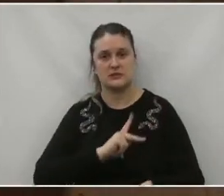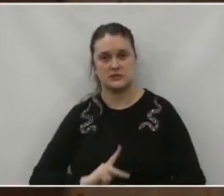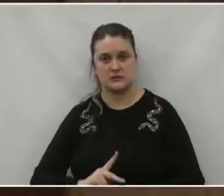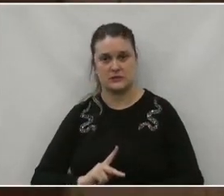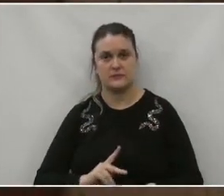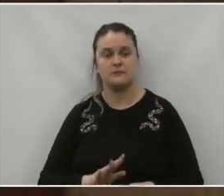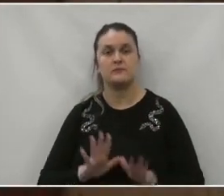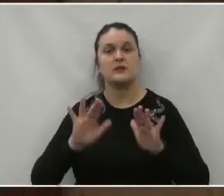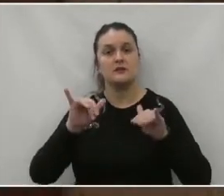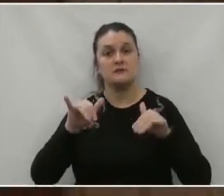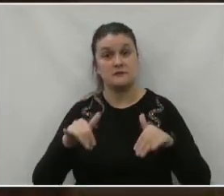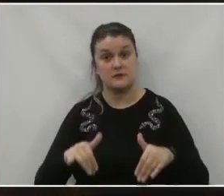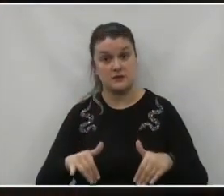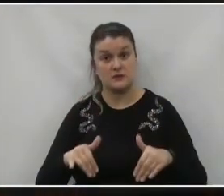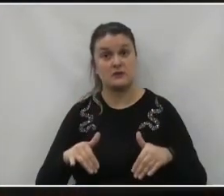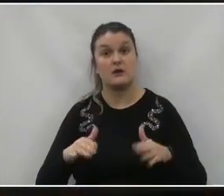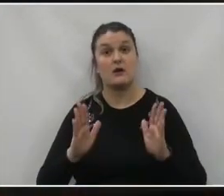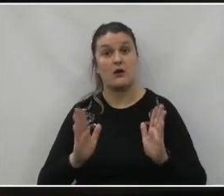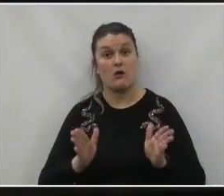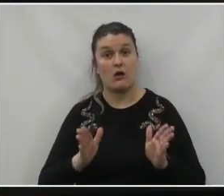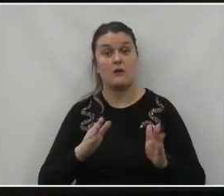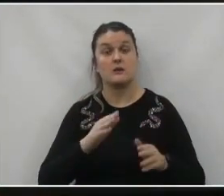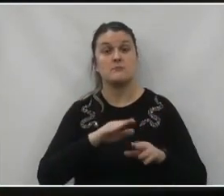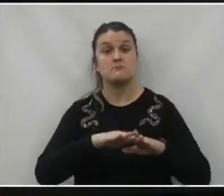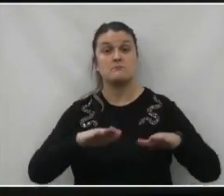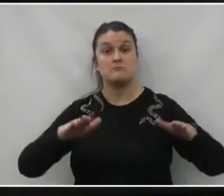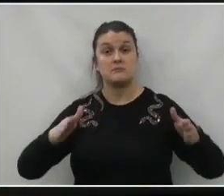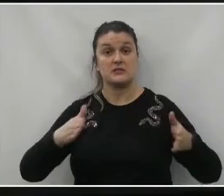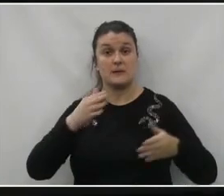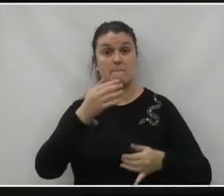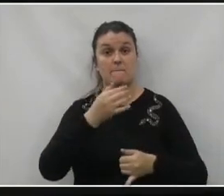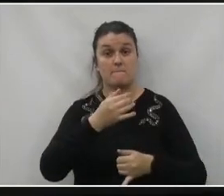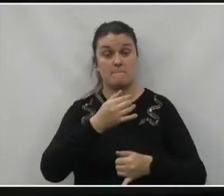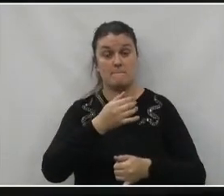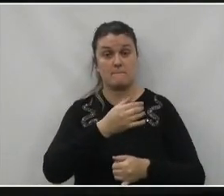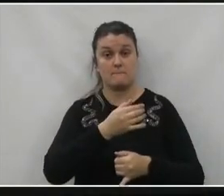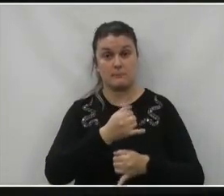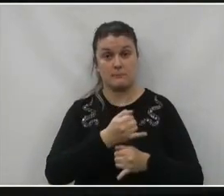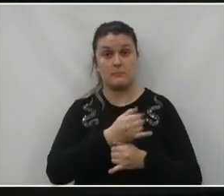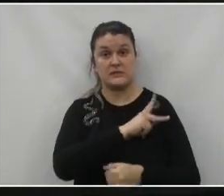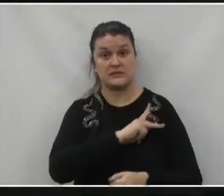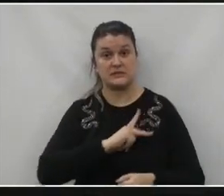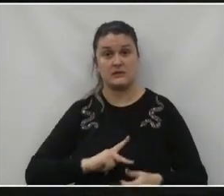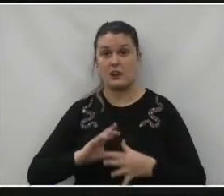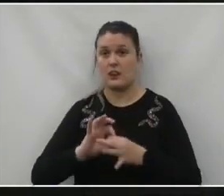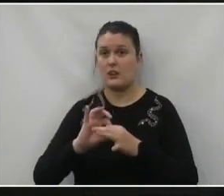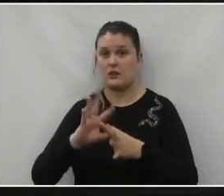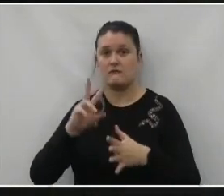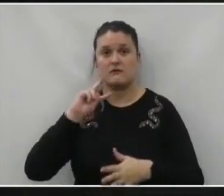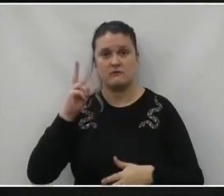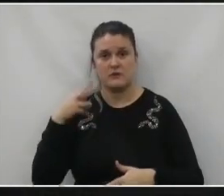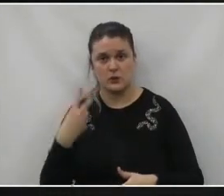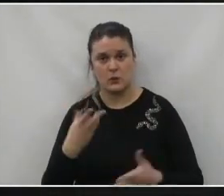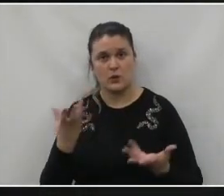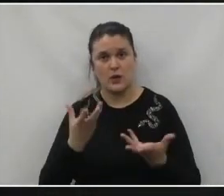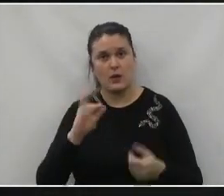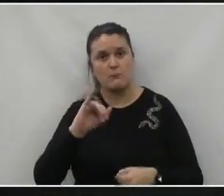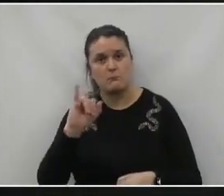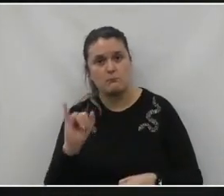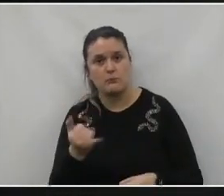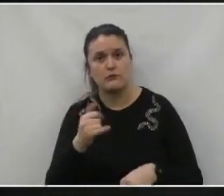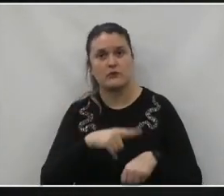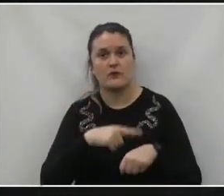presidente. Fim da ordem do dia, essa presidência deixa livre a palavra aos novos vereadores que dela